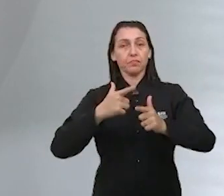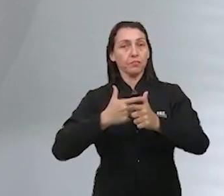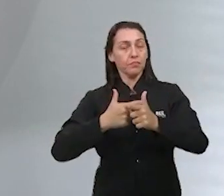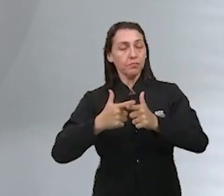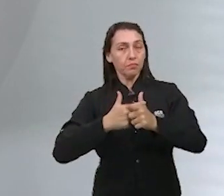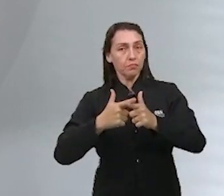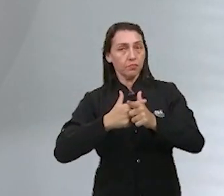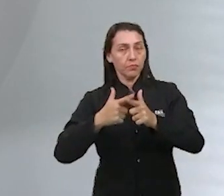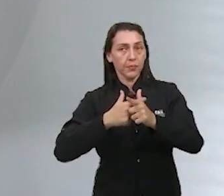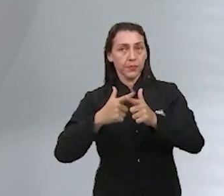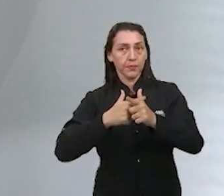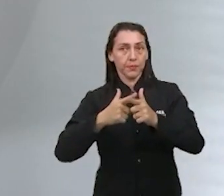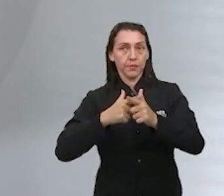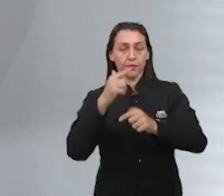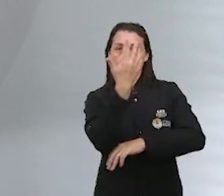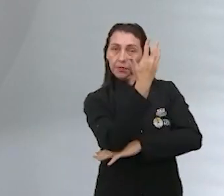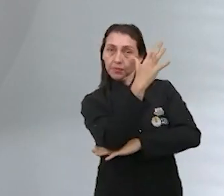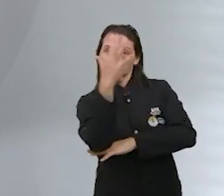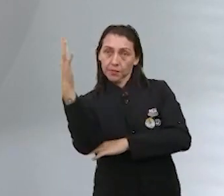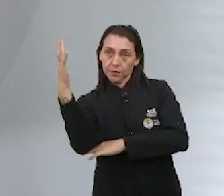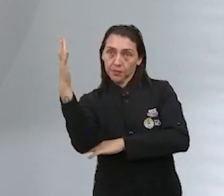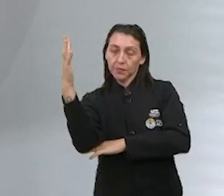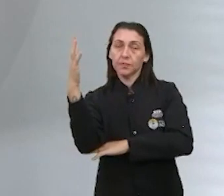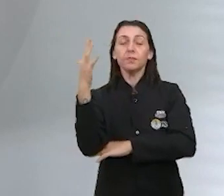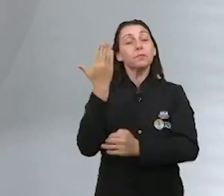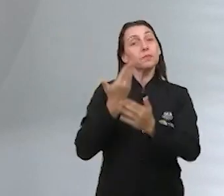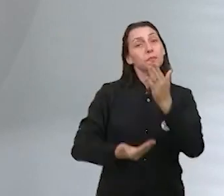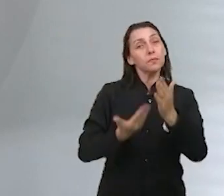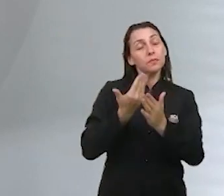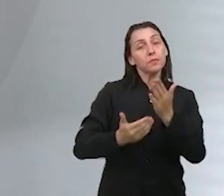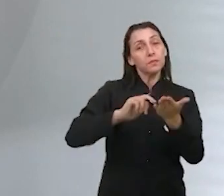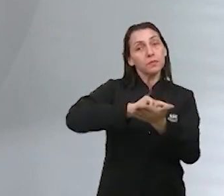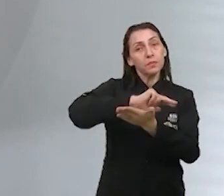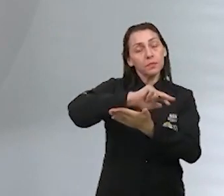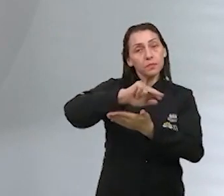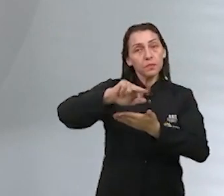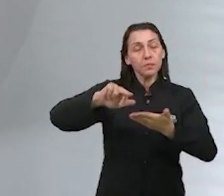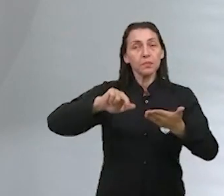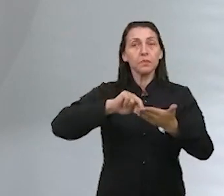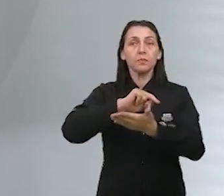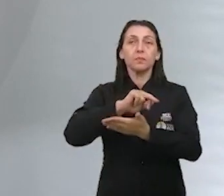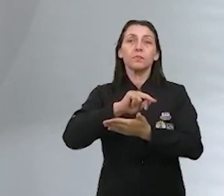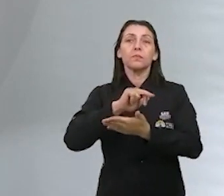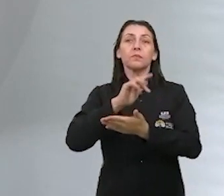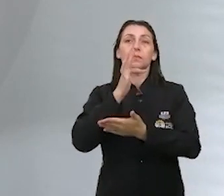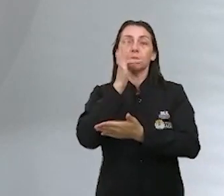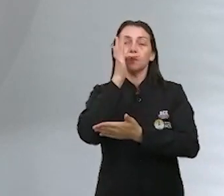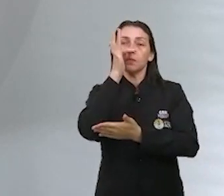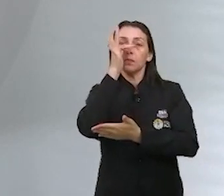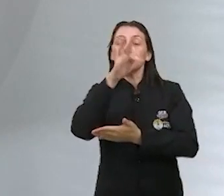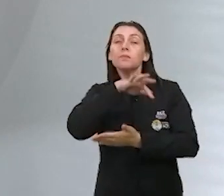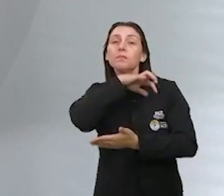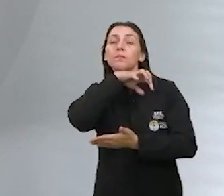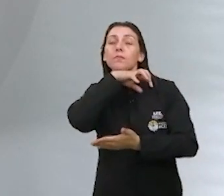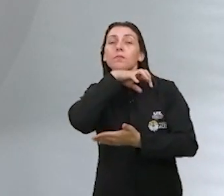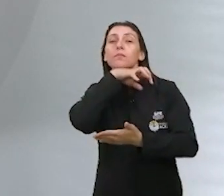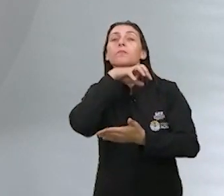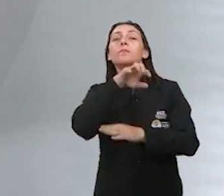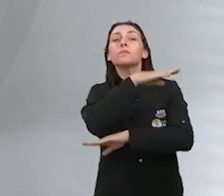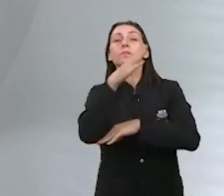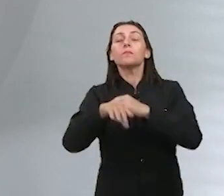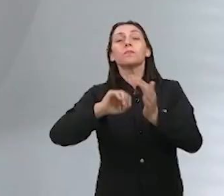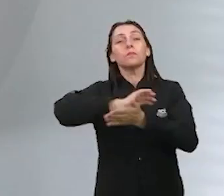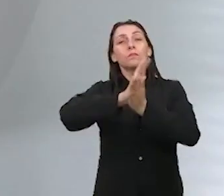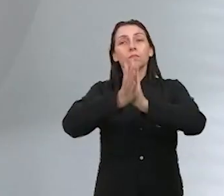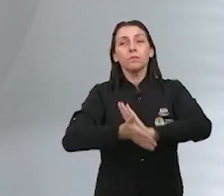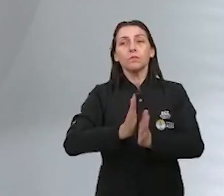problemas tanto na questão ambiental diretamente, perca de biodiversidade, a fauna e a flora sendo aí exterminada